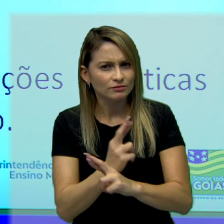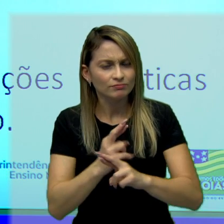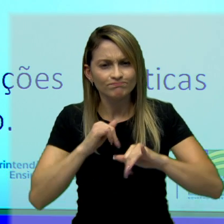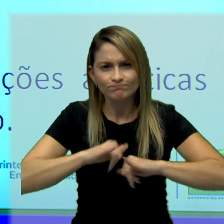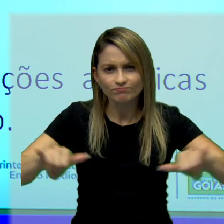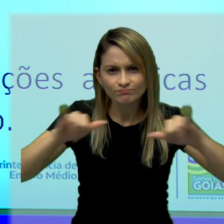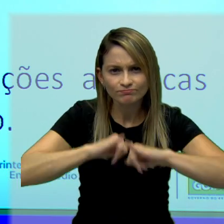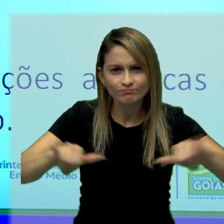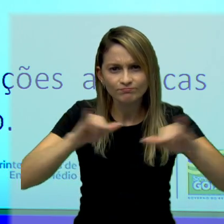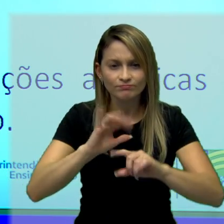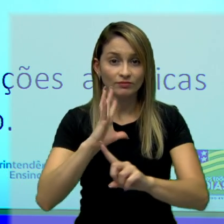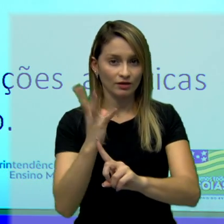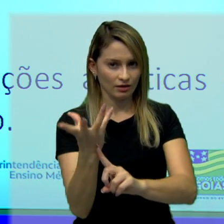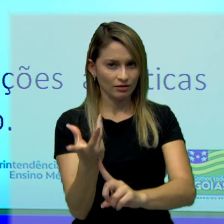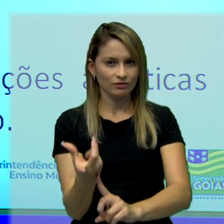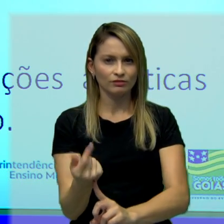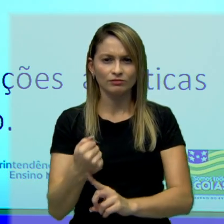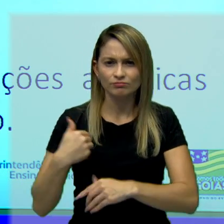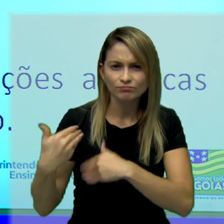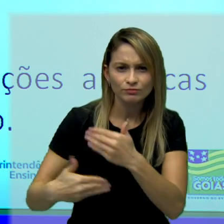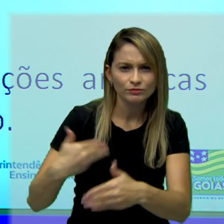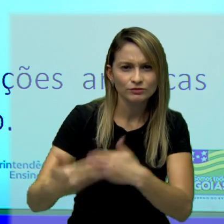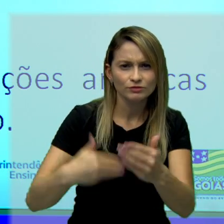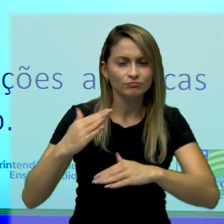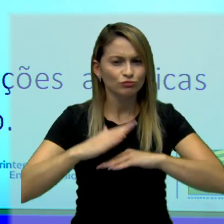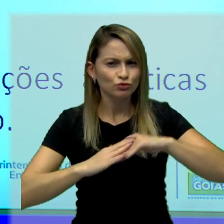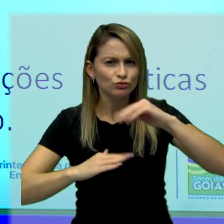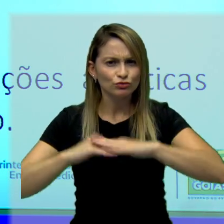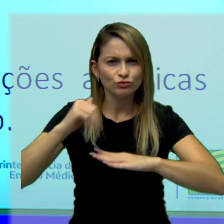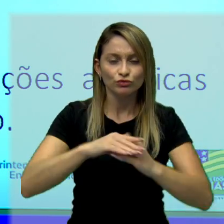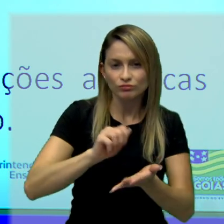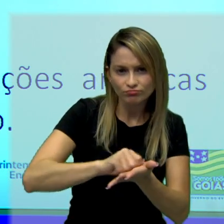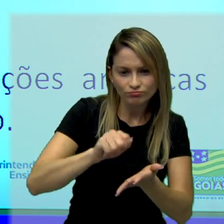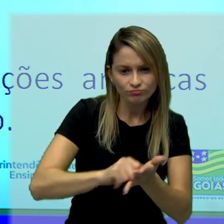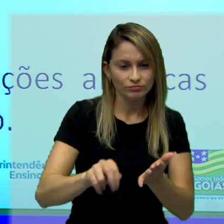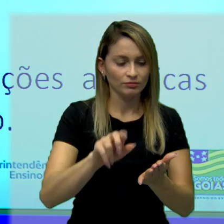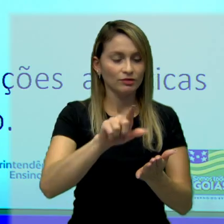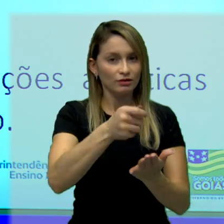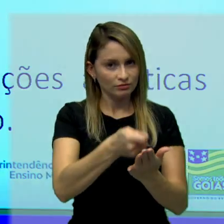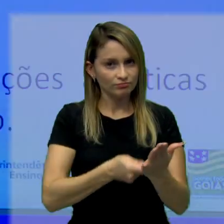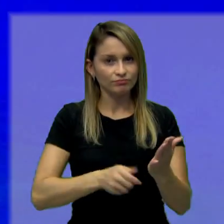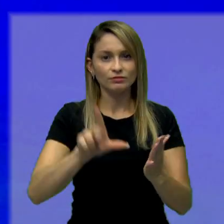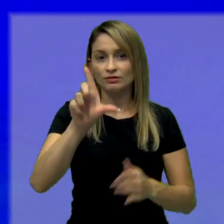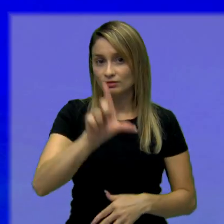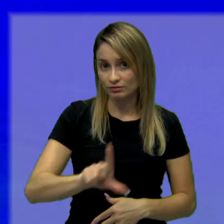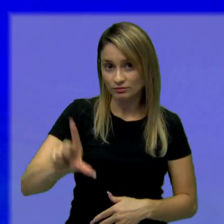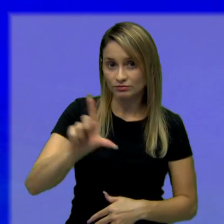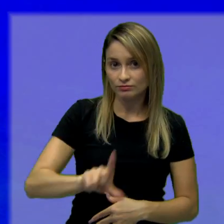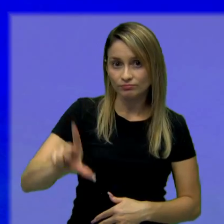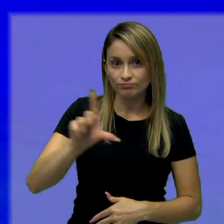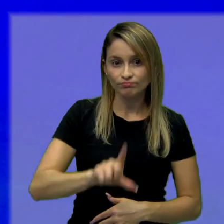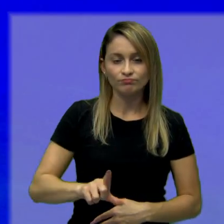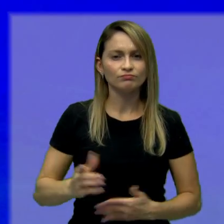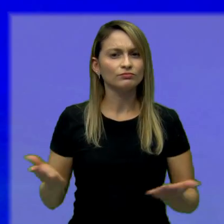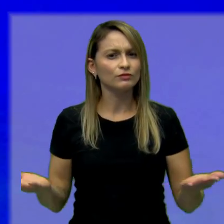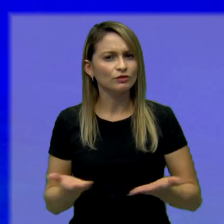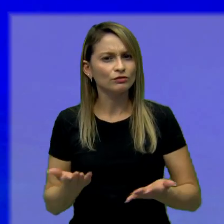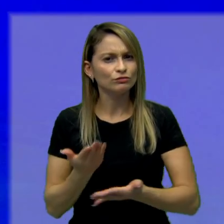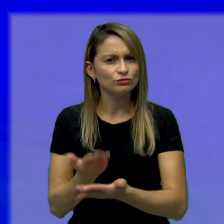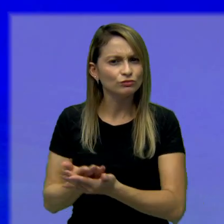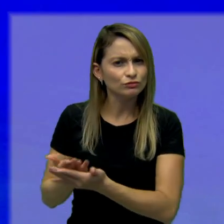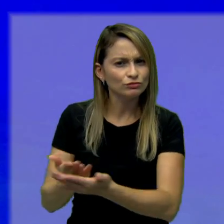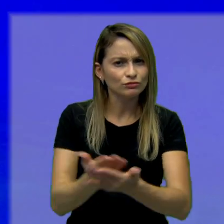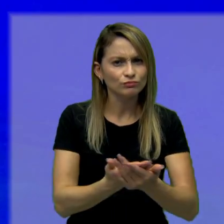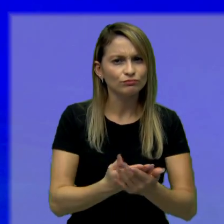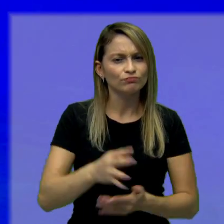concepções artísticas e procedimentos de construção do texto literário. Então, na nossa aula hoje, nós